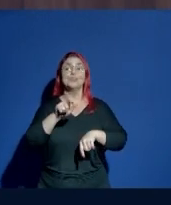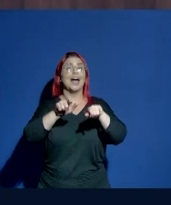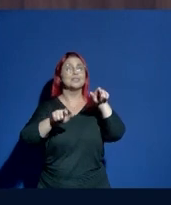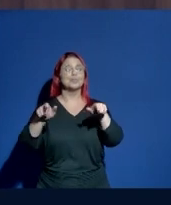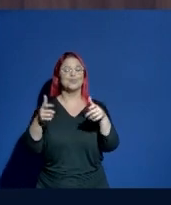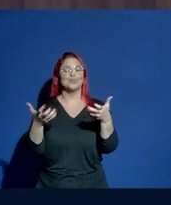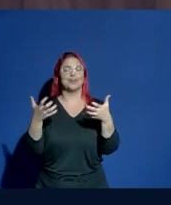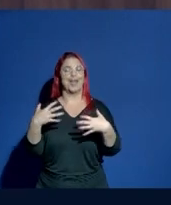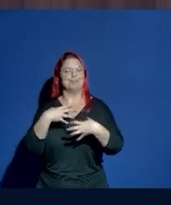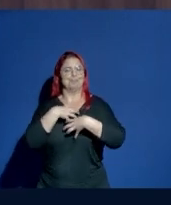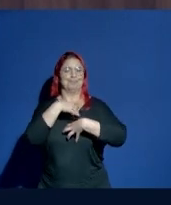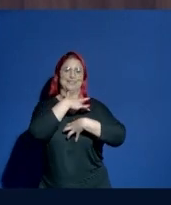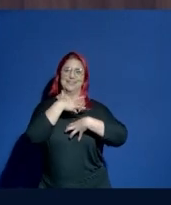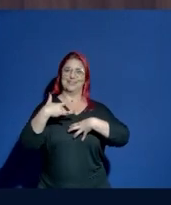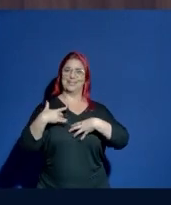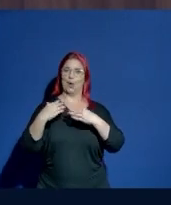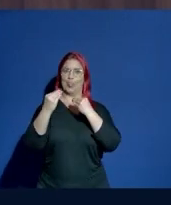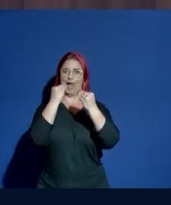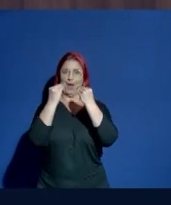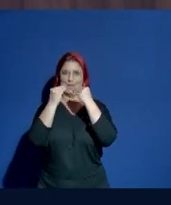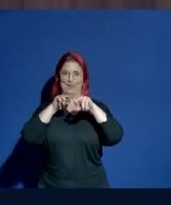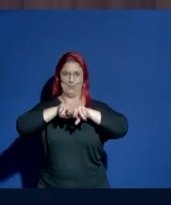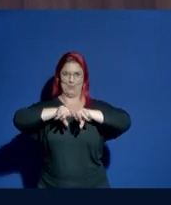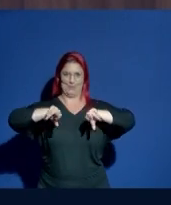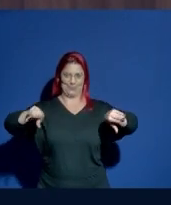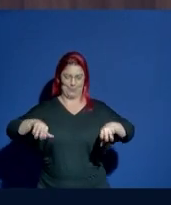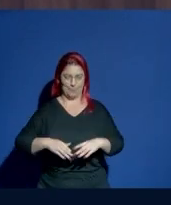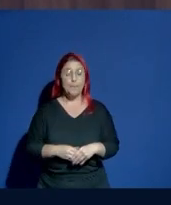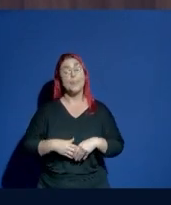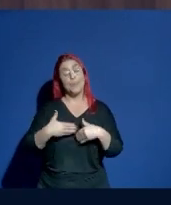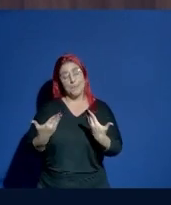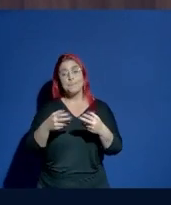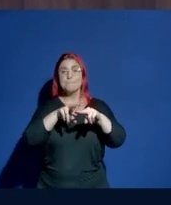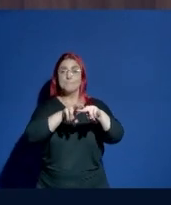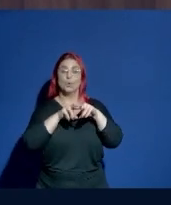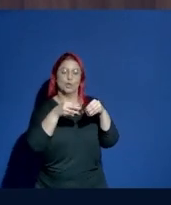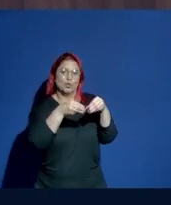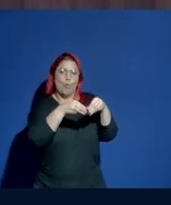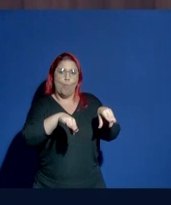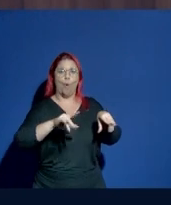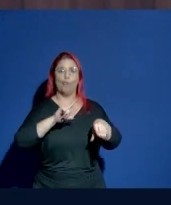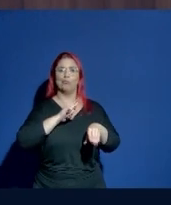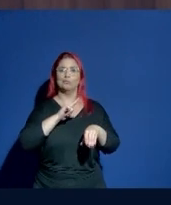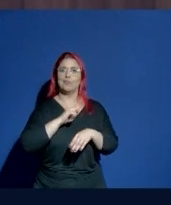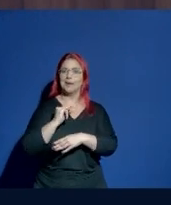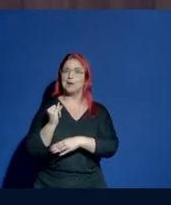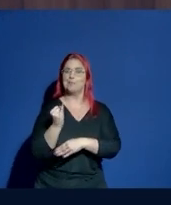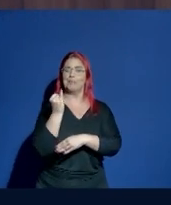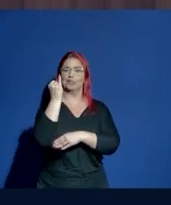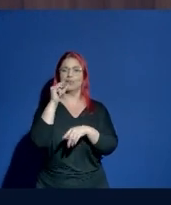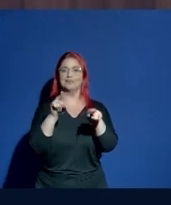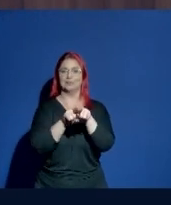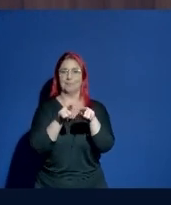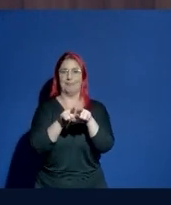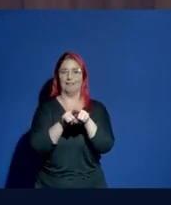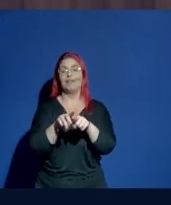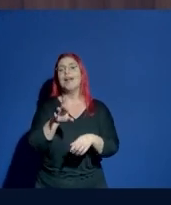mais saudável. Então, aí, com isso, o ovo ganha uma importância que deixa de